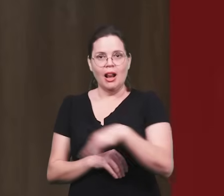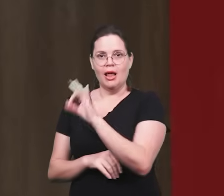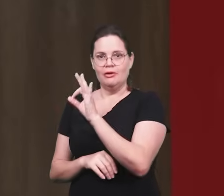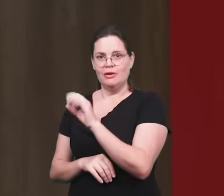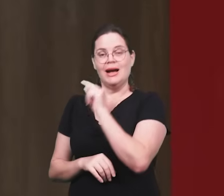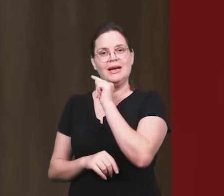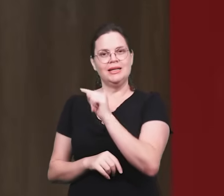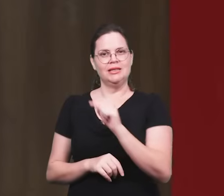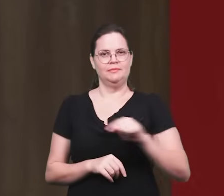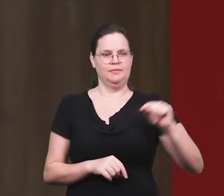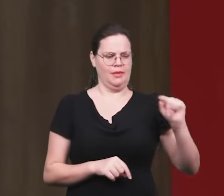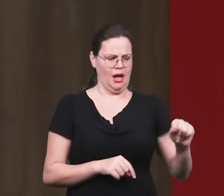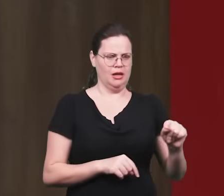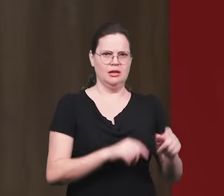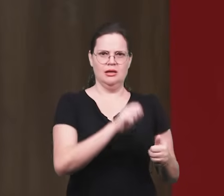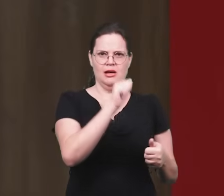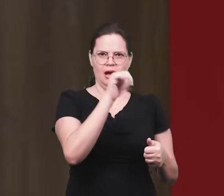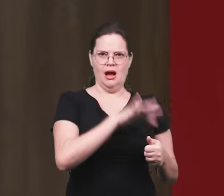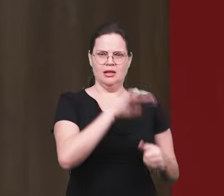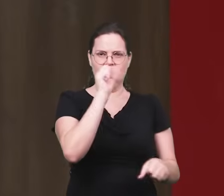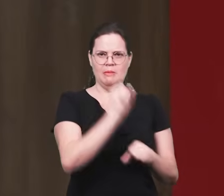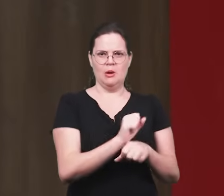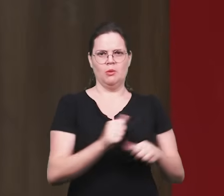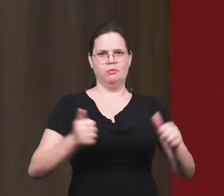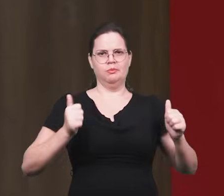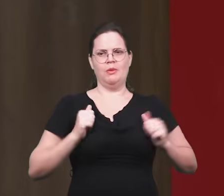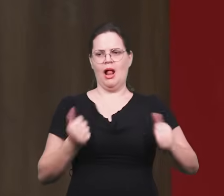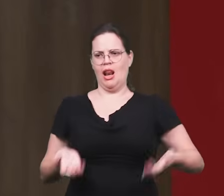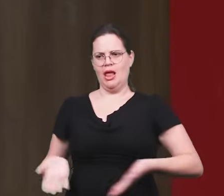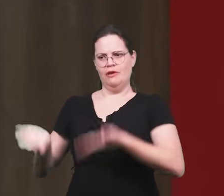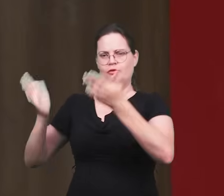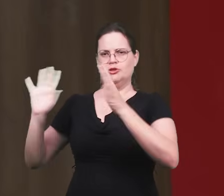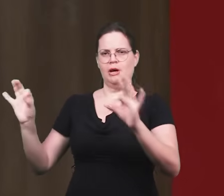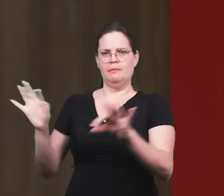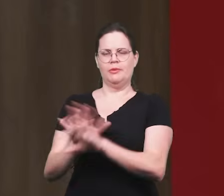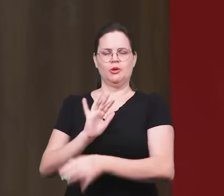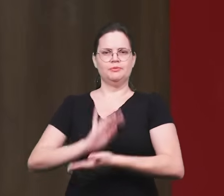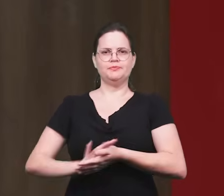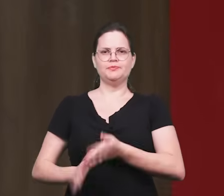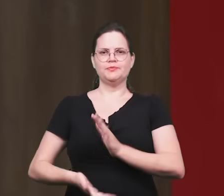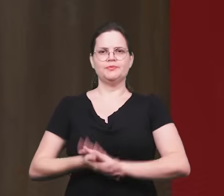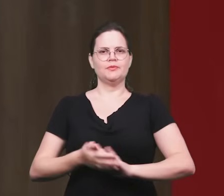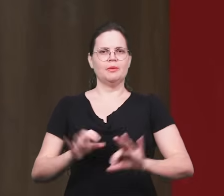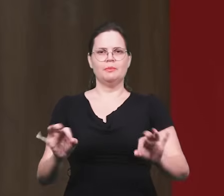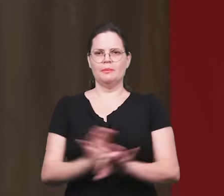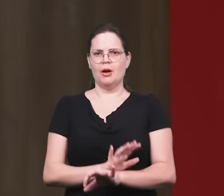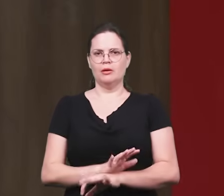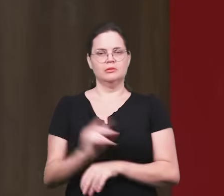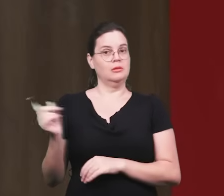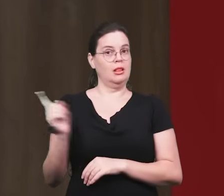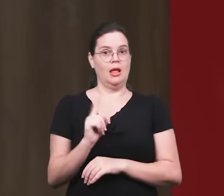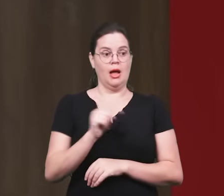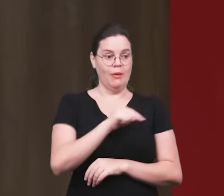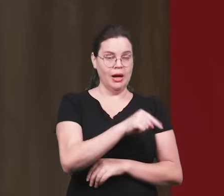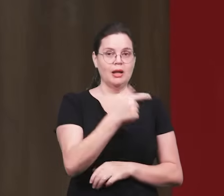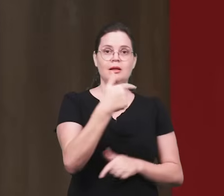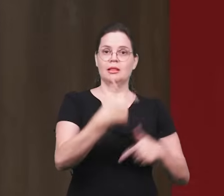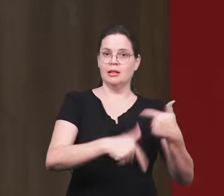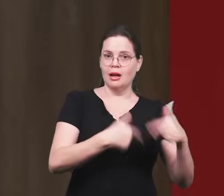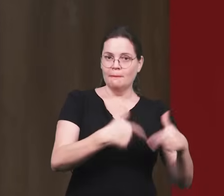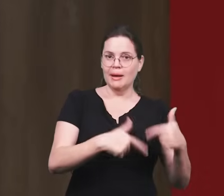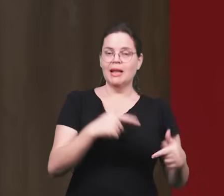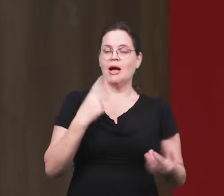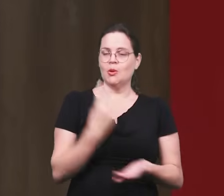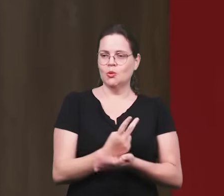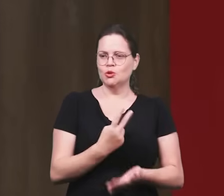Ela continua o serviço. Então, às vezes, nós olhamos e falamos assim, meu filho já está bem encaminhado, meu filho já está vivendo uma experiência com Deus, já está